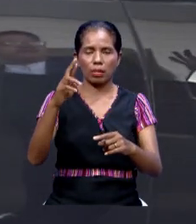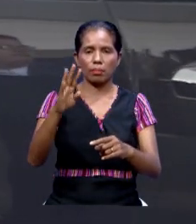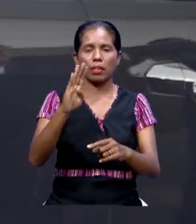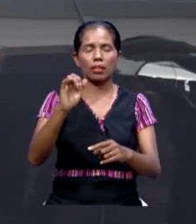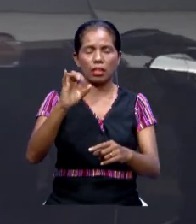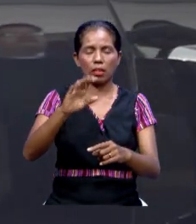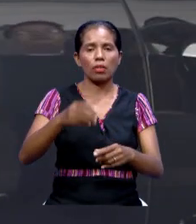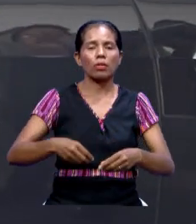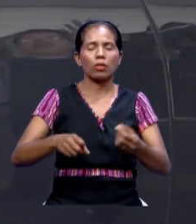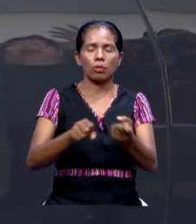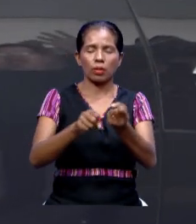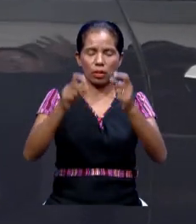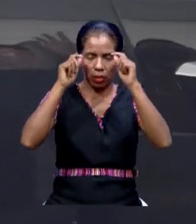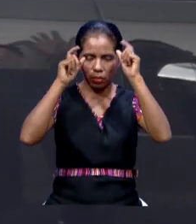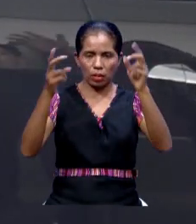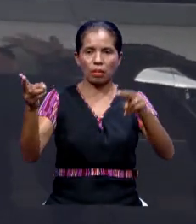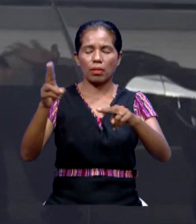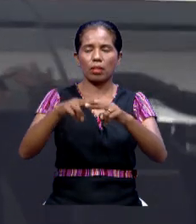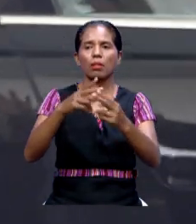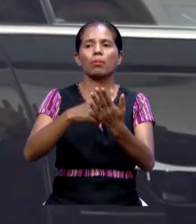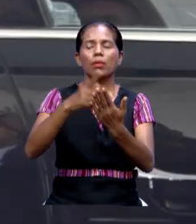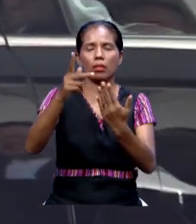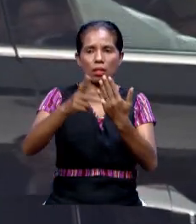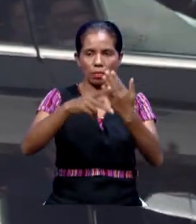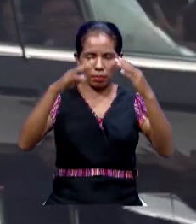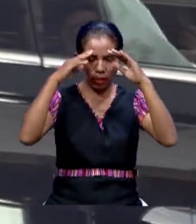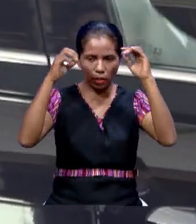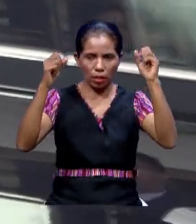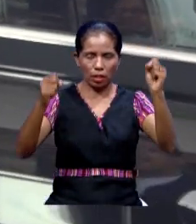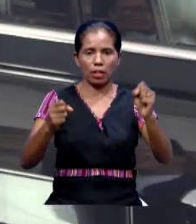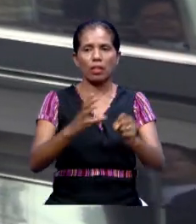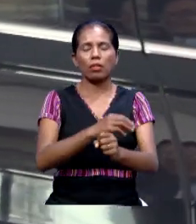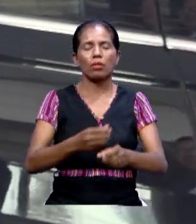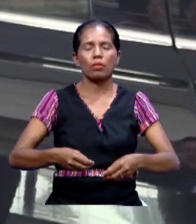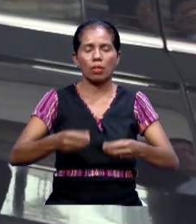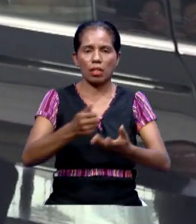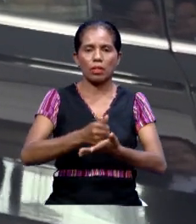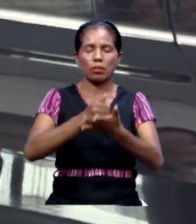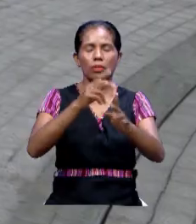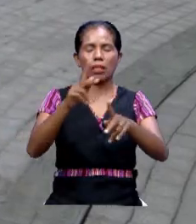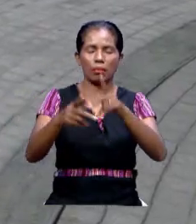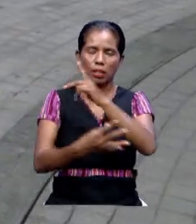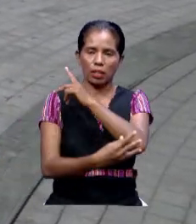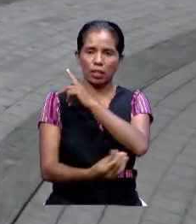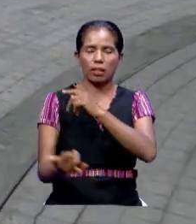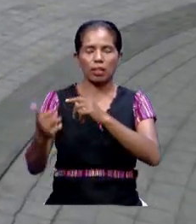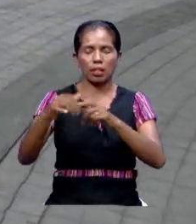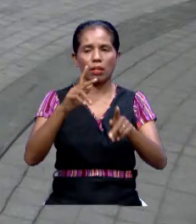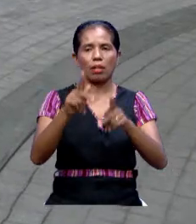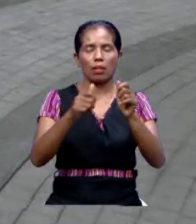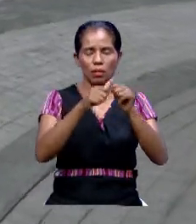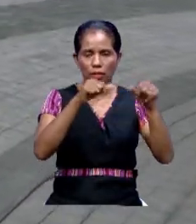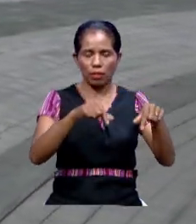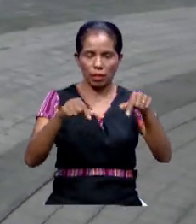Timor-Leste, magnia se aumenta tam programa presidente Nian, nebe durante ne foi apoio para ema vulnerável no deficiência e